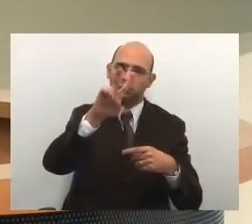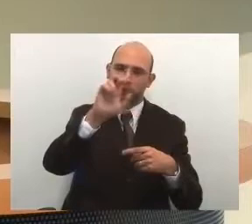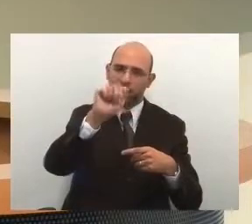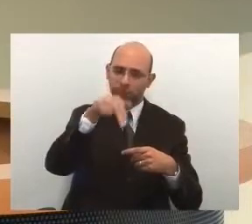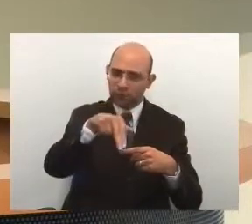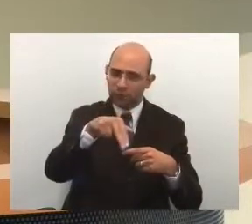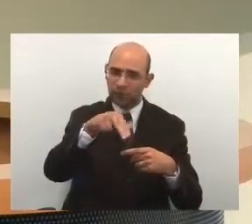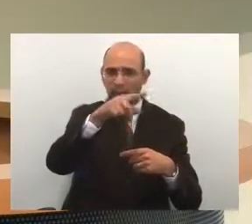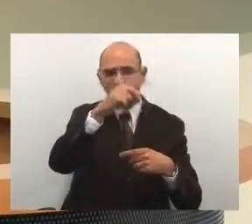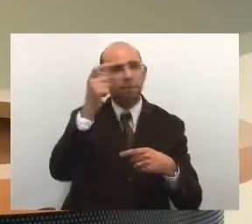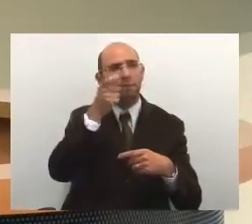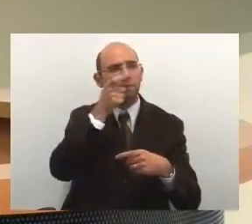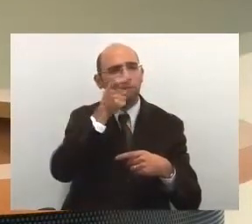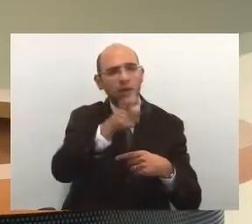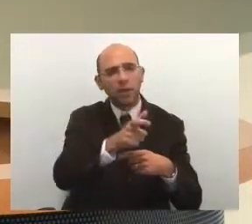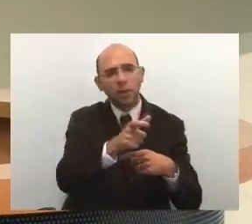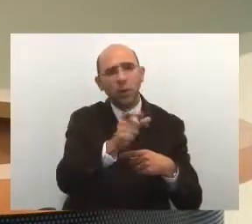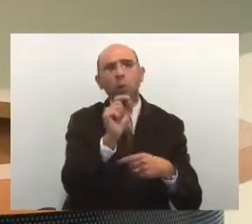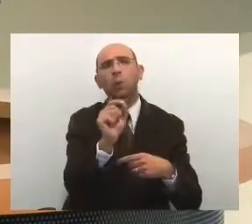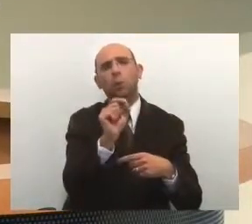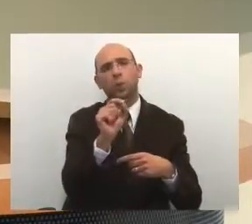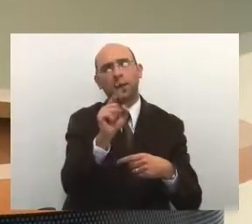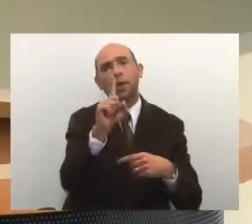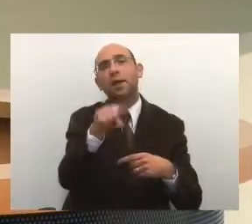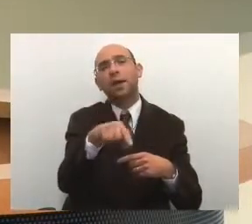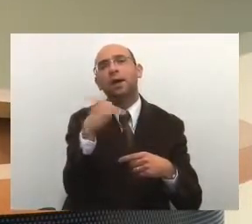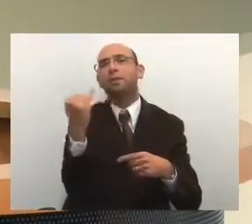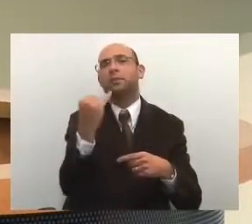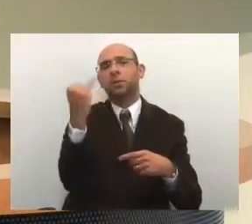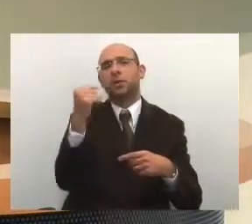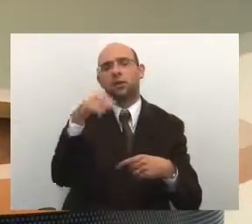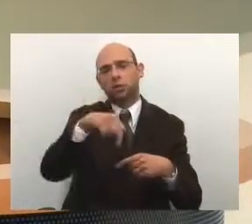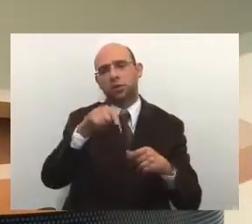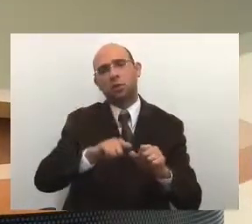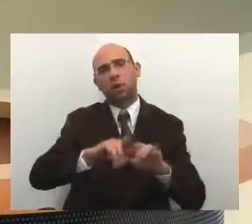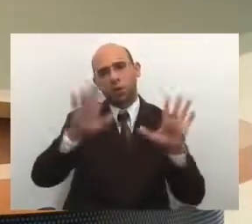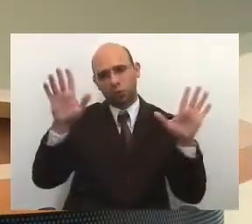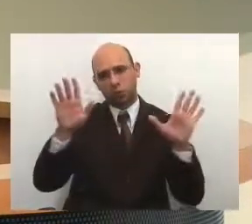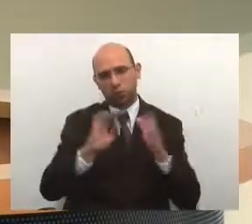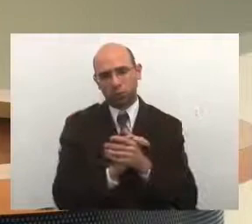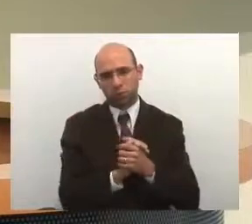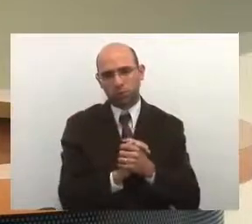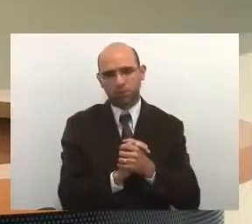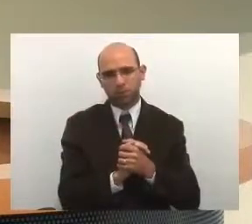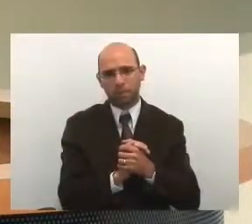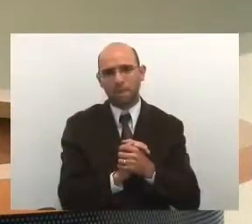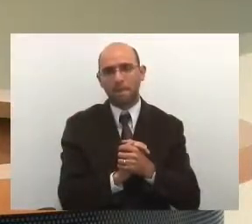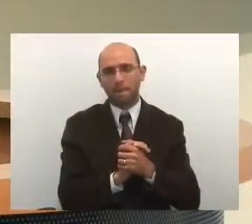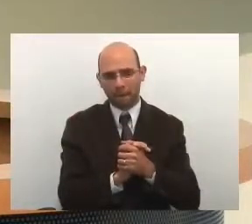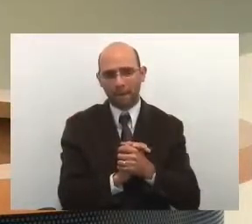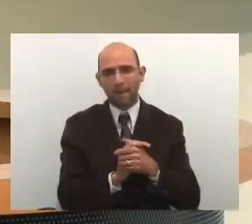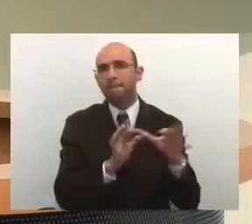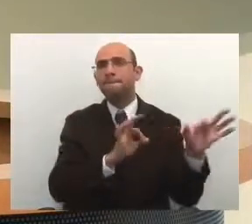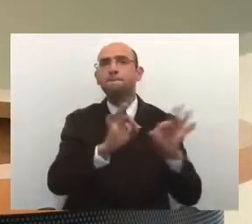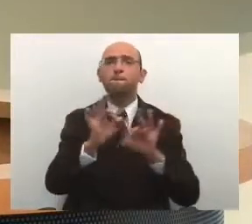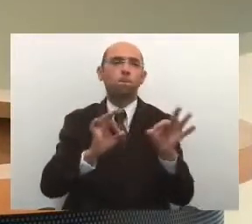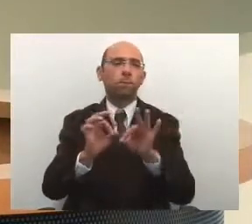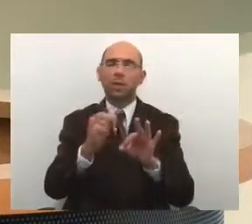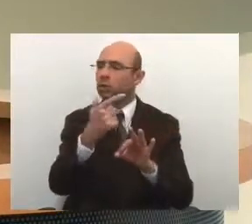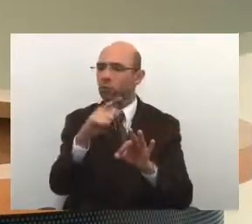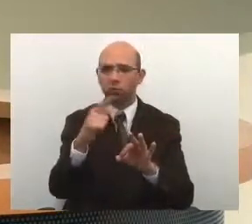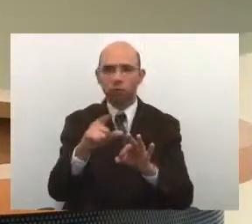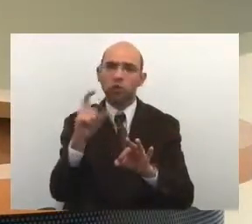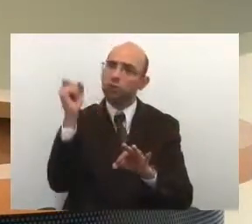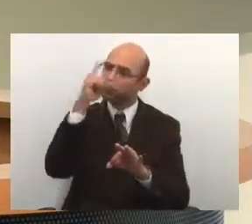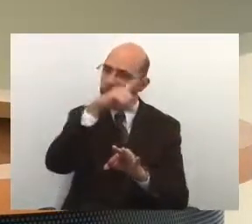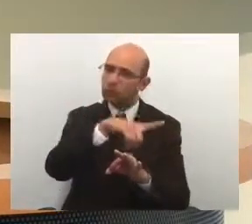detalhe que é importante para a cidade, porque o projeto ele não cria nenhuma dificuldade para o governo.